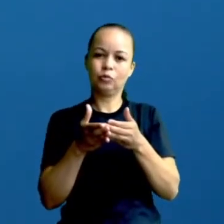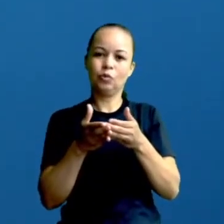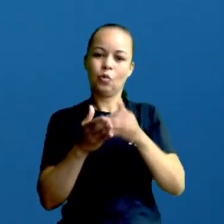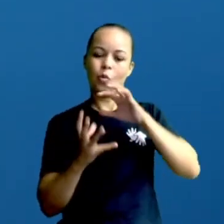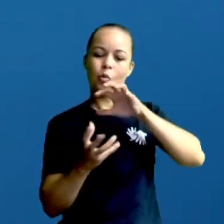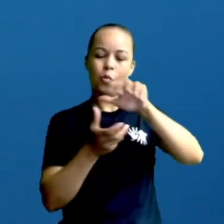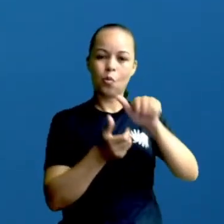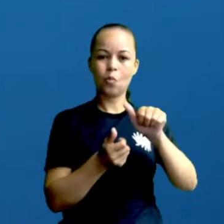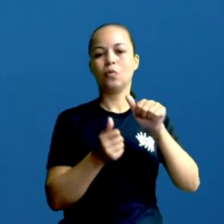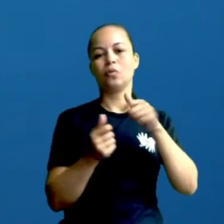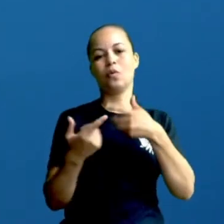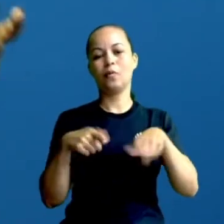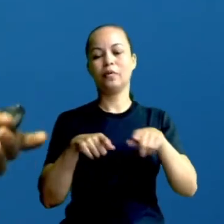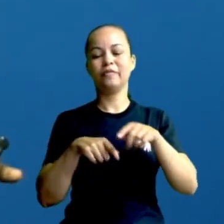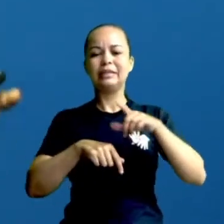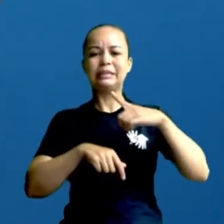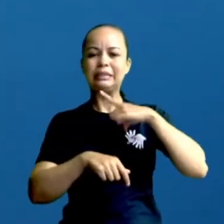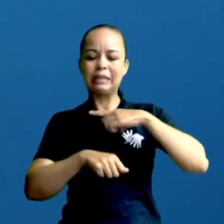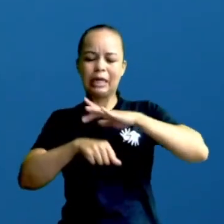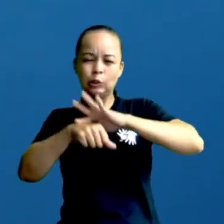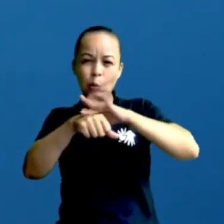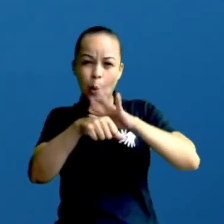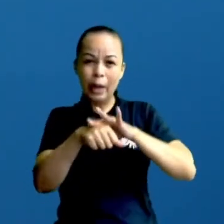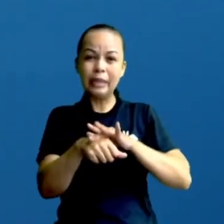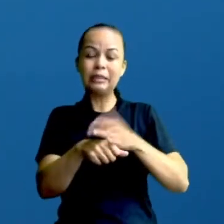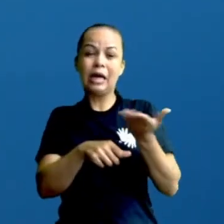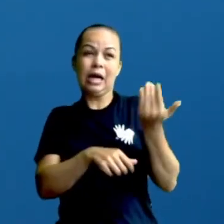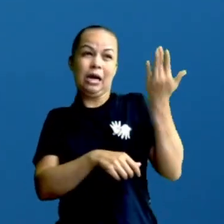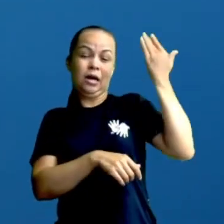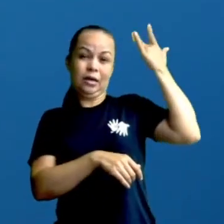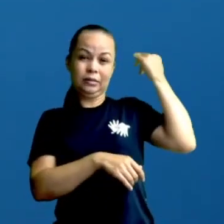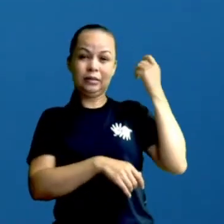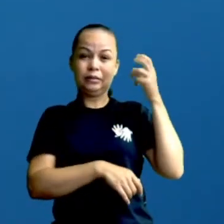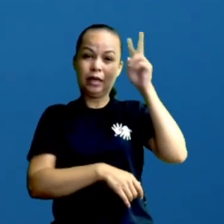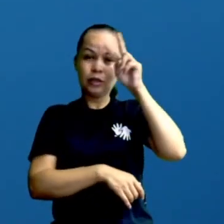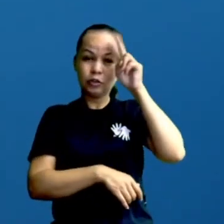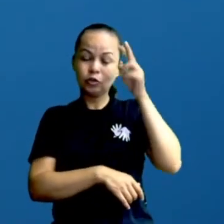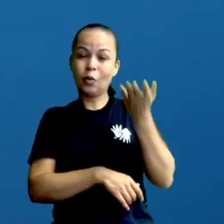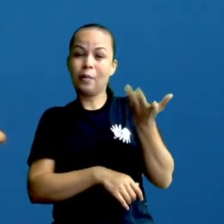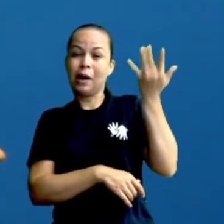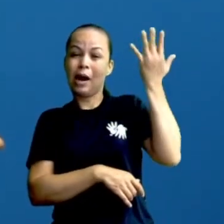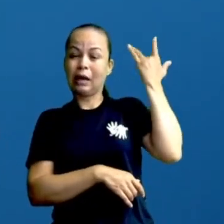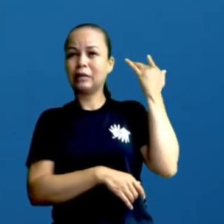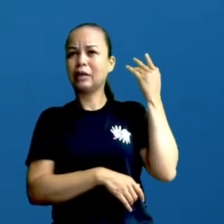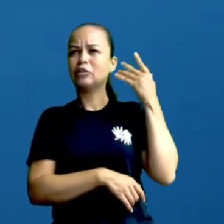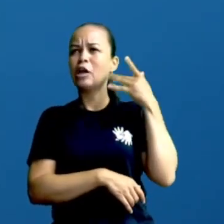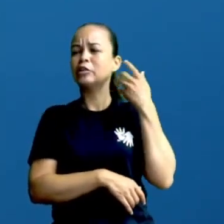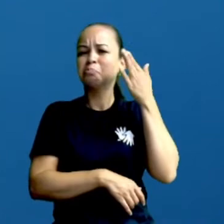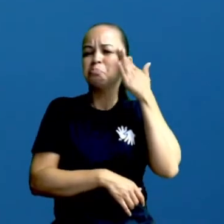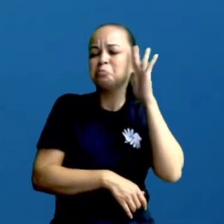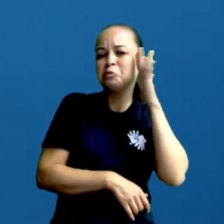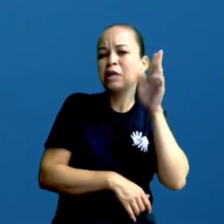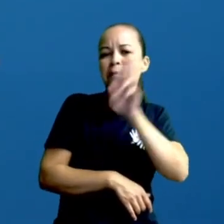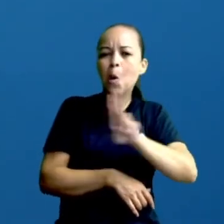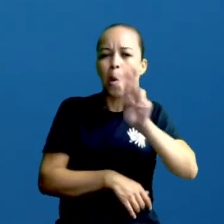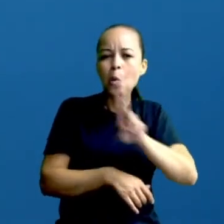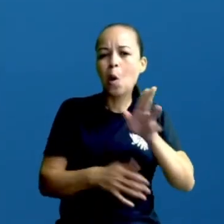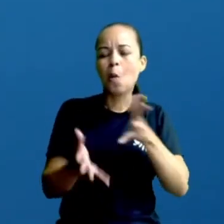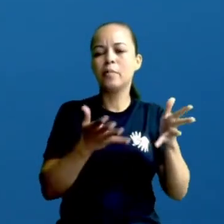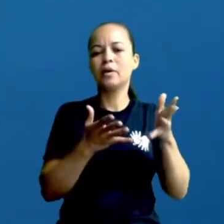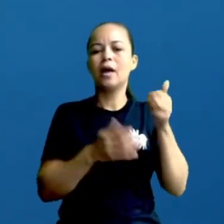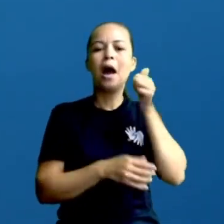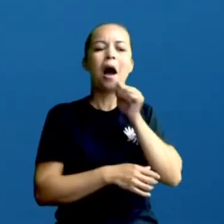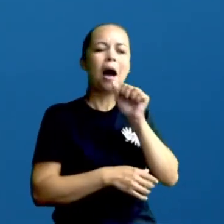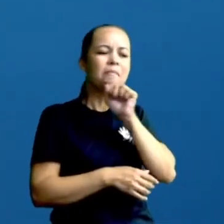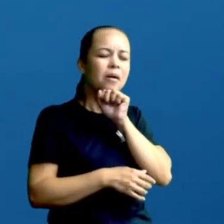vai ter doenças, gente, que antes a gente já tinha lá na história, né, doenças que a gente nem ouviu falar mais. E a mãe de vocês vai dizer